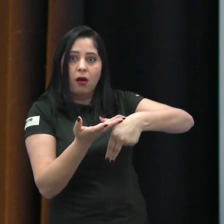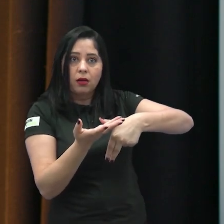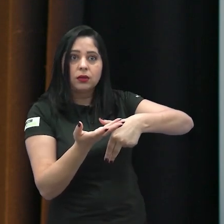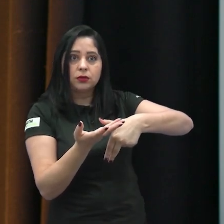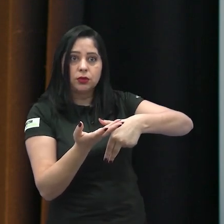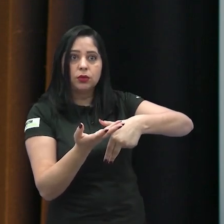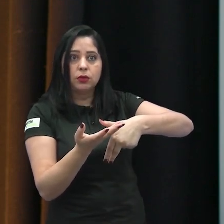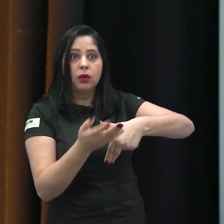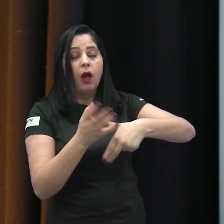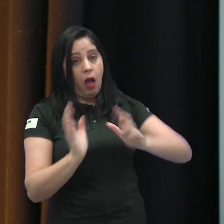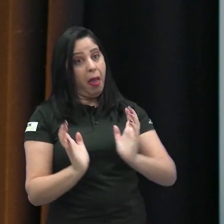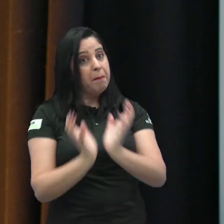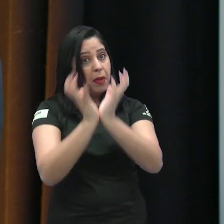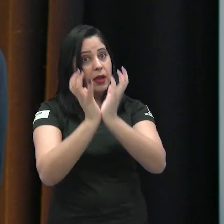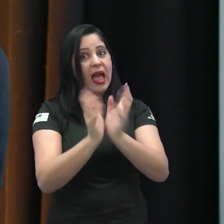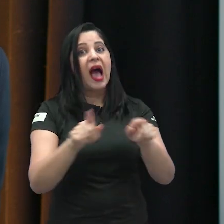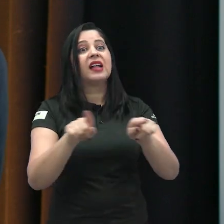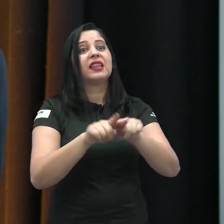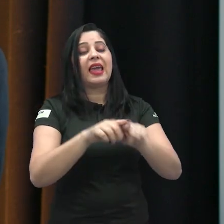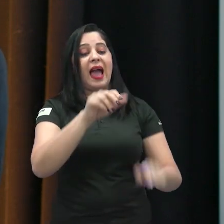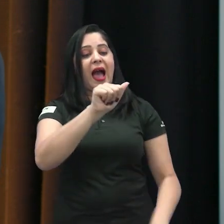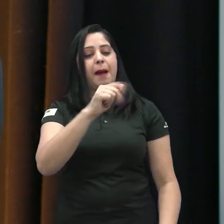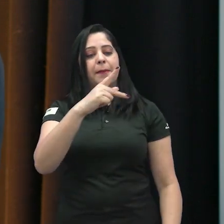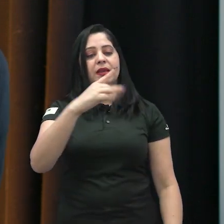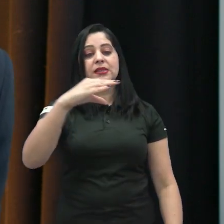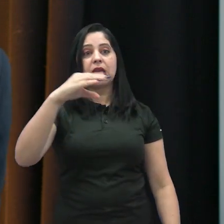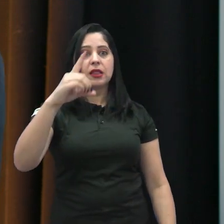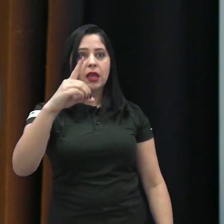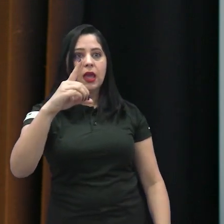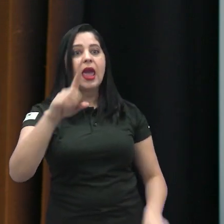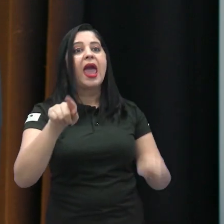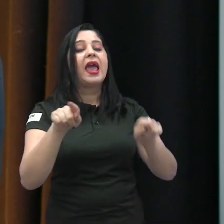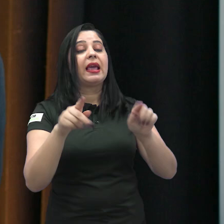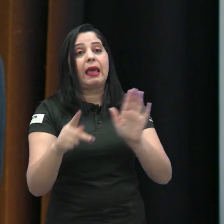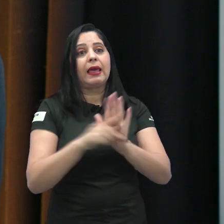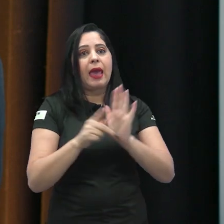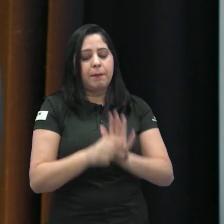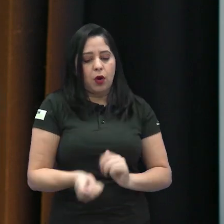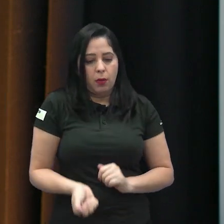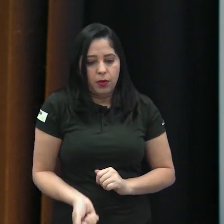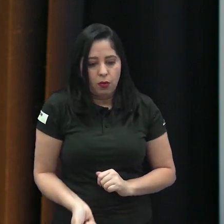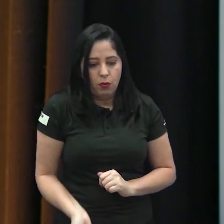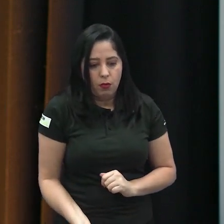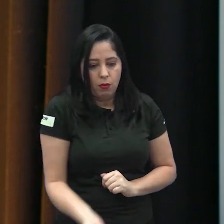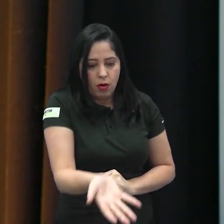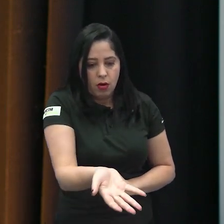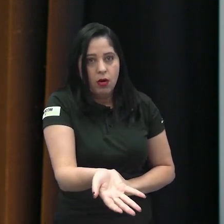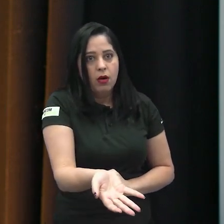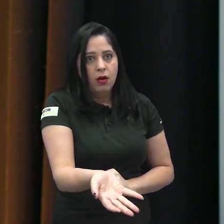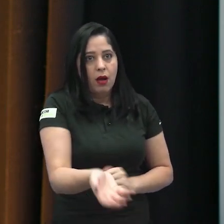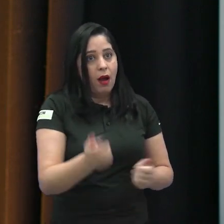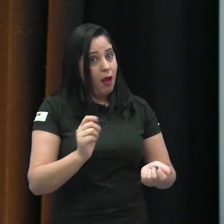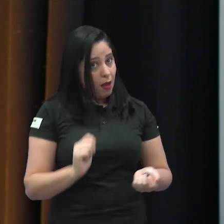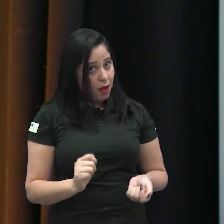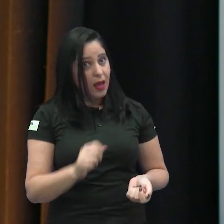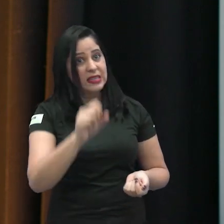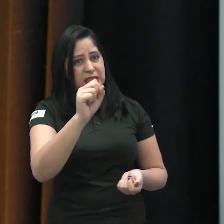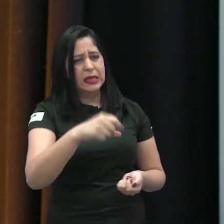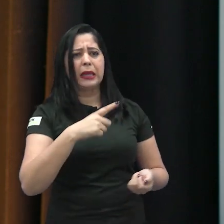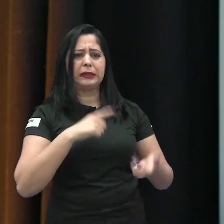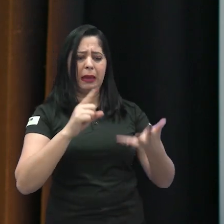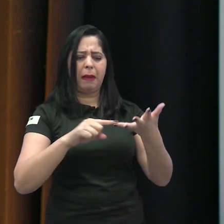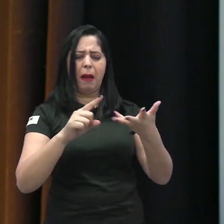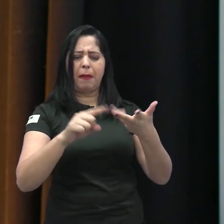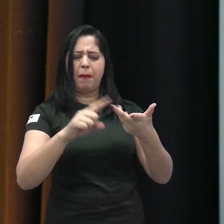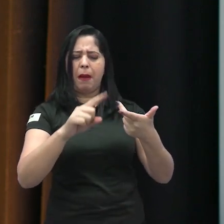que trabalha o goalball. Nós temos a PCD, que trabalha a bocha adaptada. Então, nós temos uma infinidade de